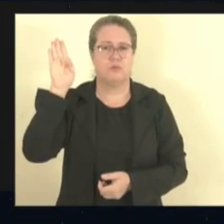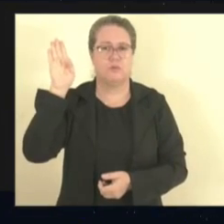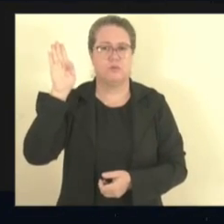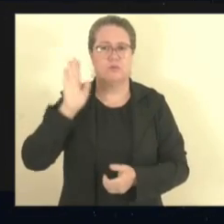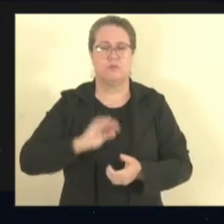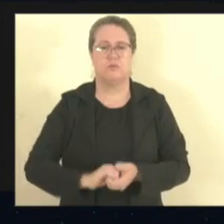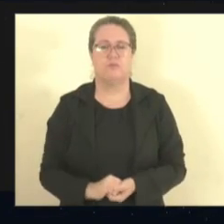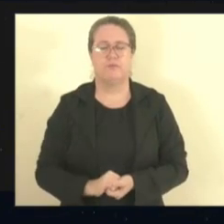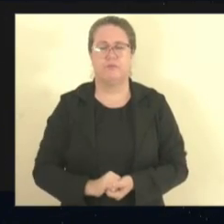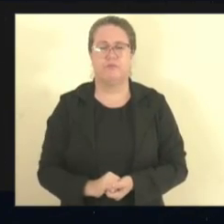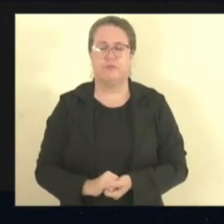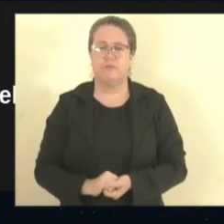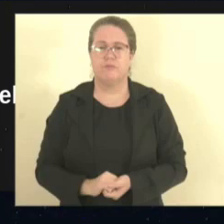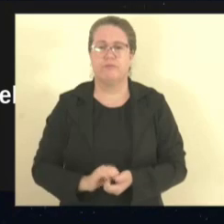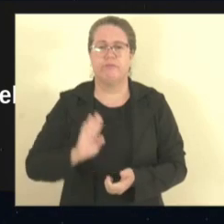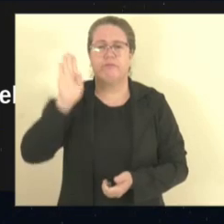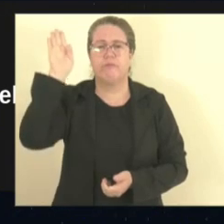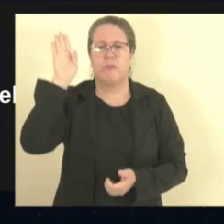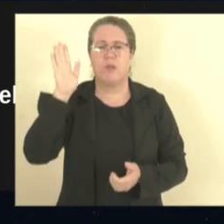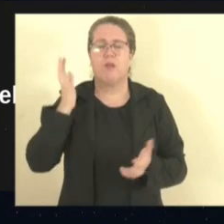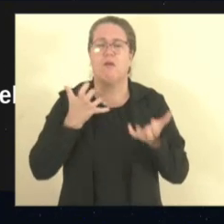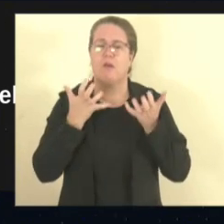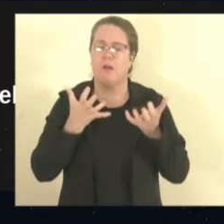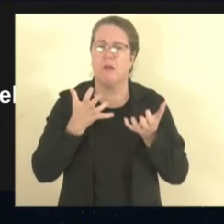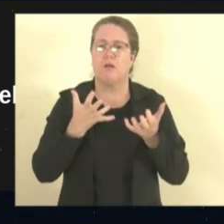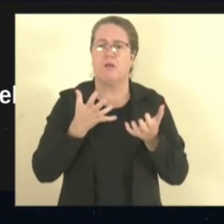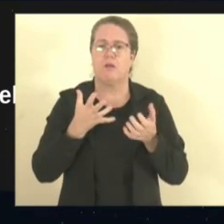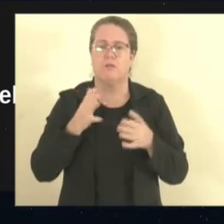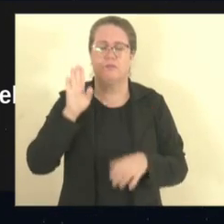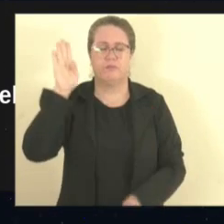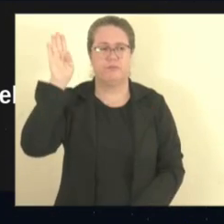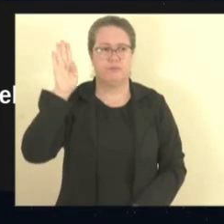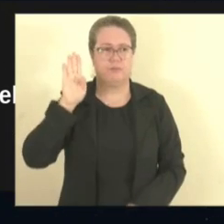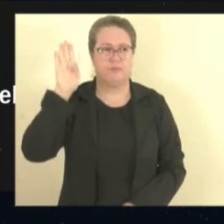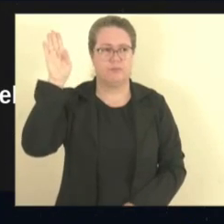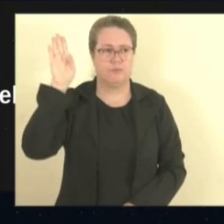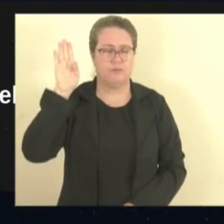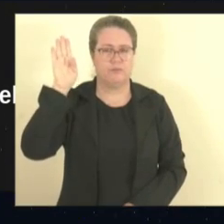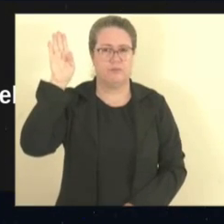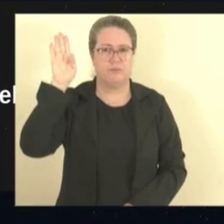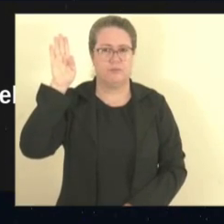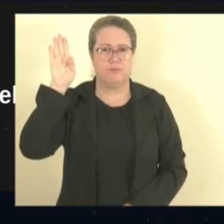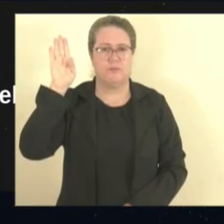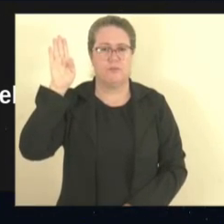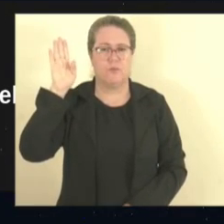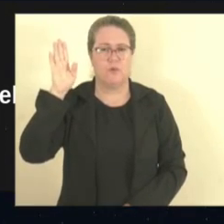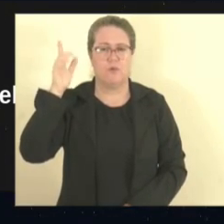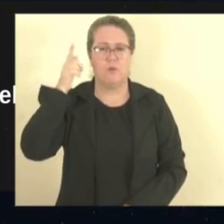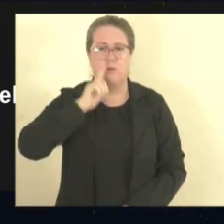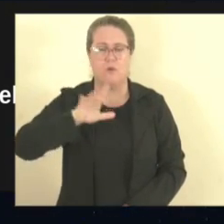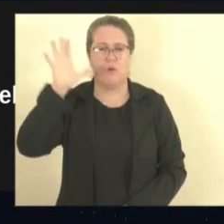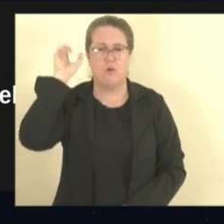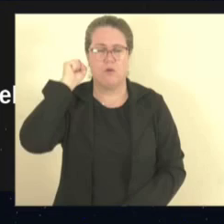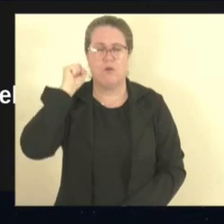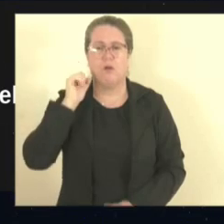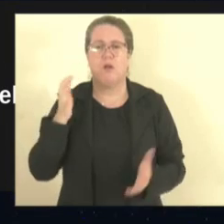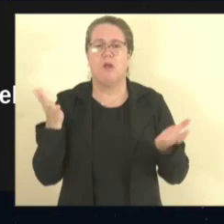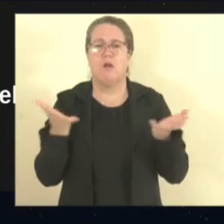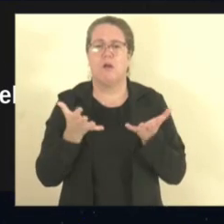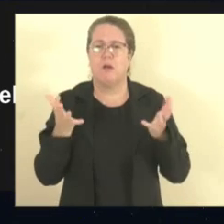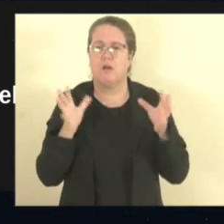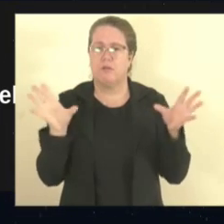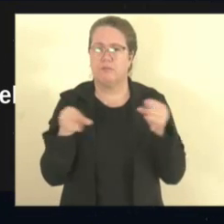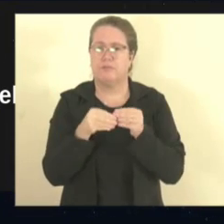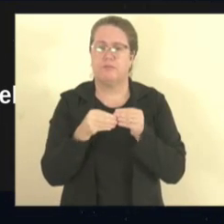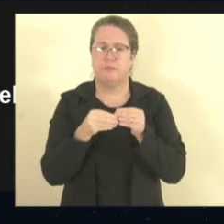botou em discussão, presidente, né? Presidente, você me ouve, presidente? Olha só, presidente, você só me quero, ouve? Aqui, só quero fazer um breve comentário.